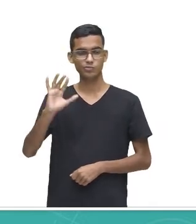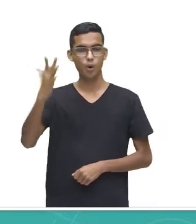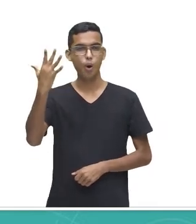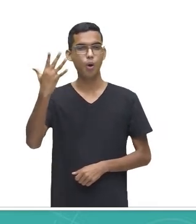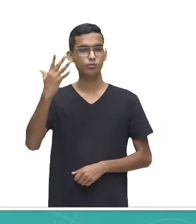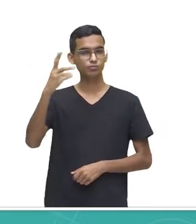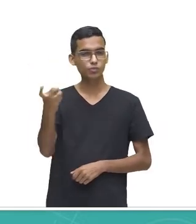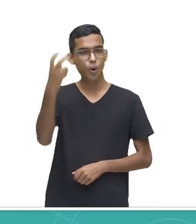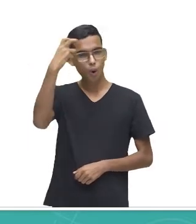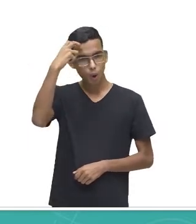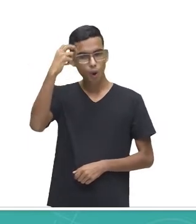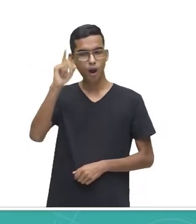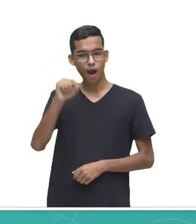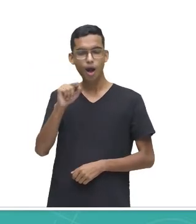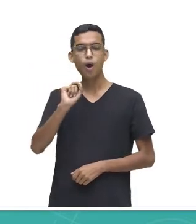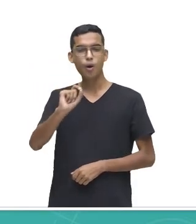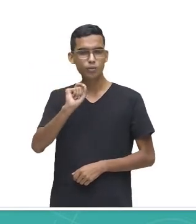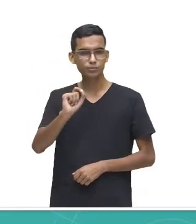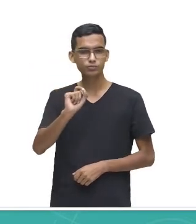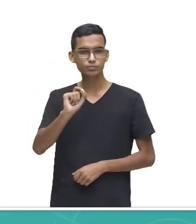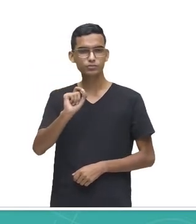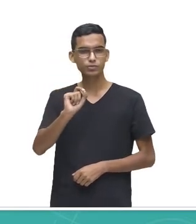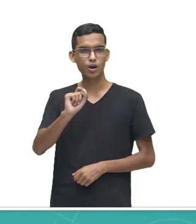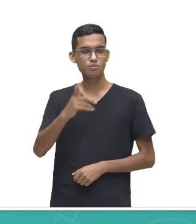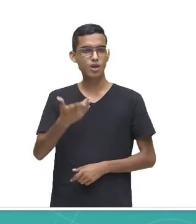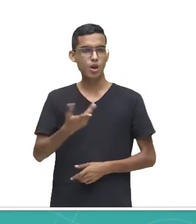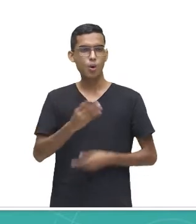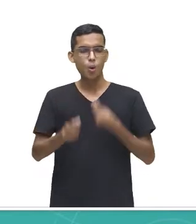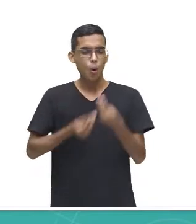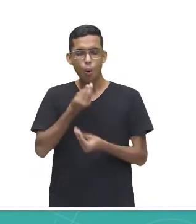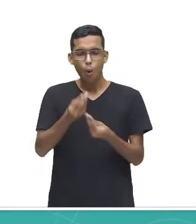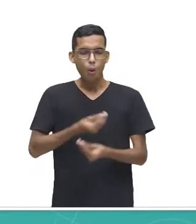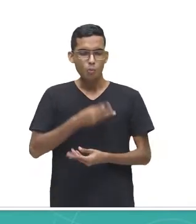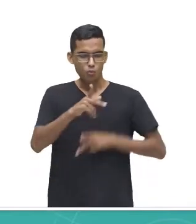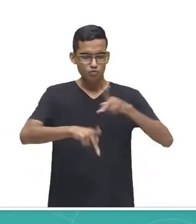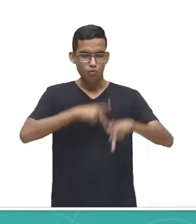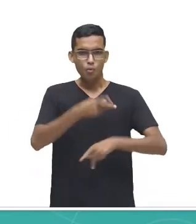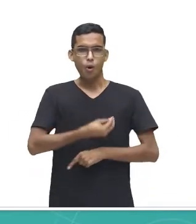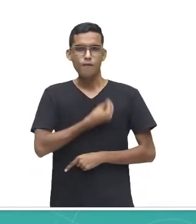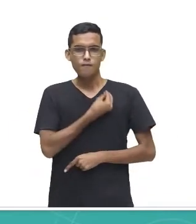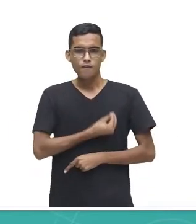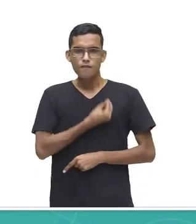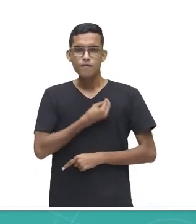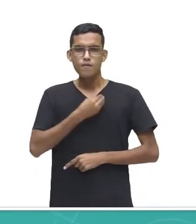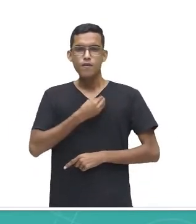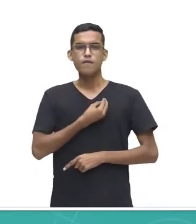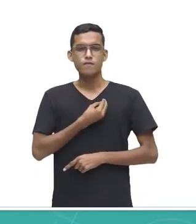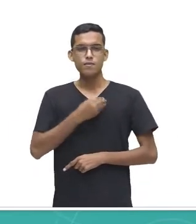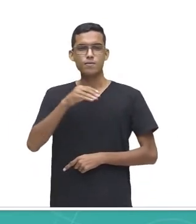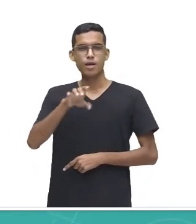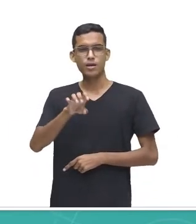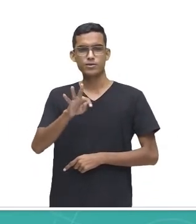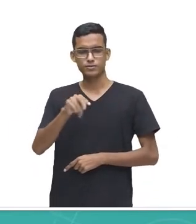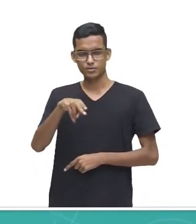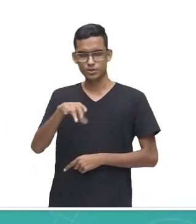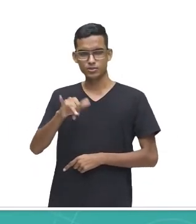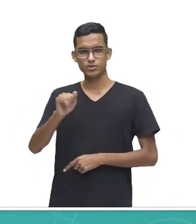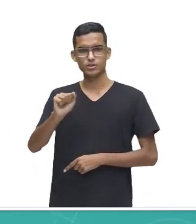dos povos, pelas etnias. Aí o que vem aqui dentro do fenômeno